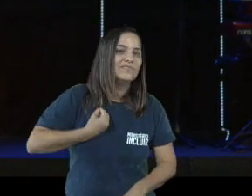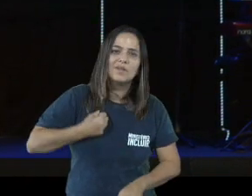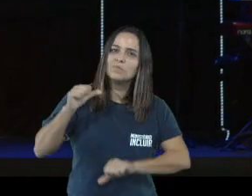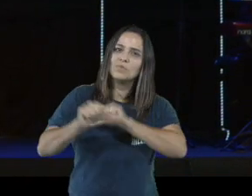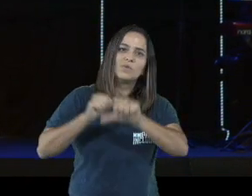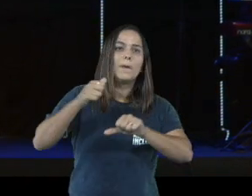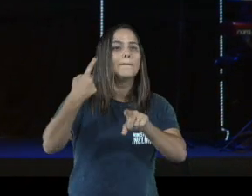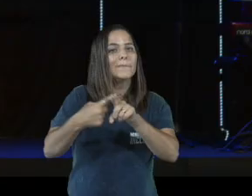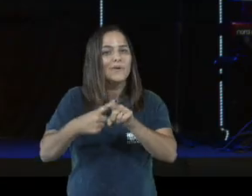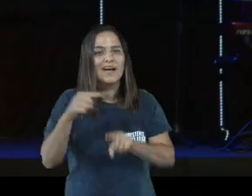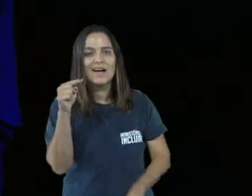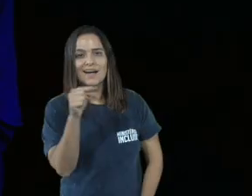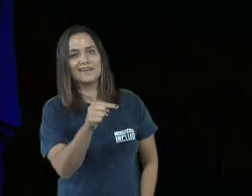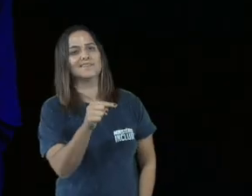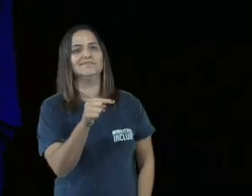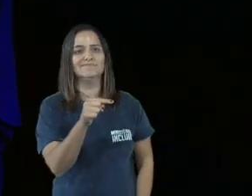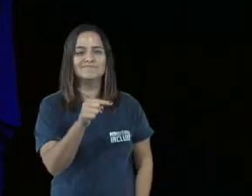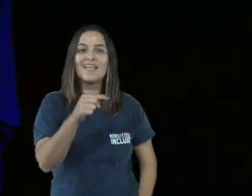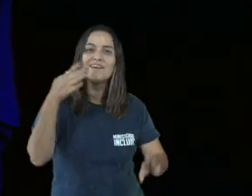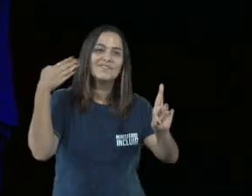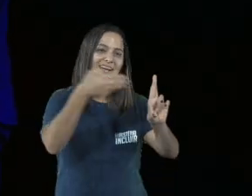seguinte a